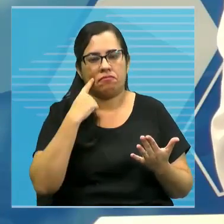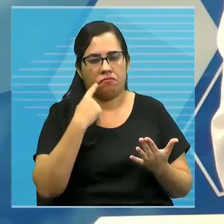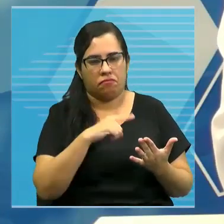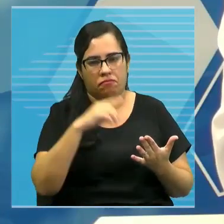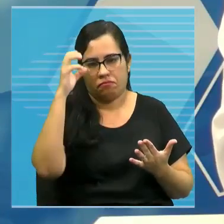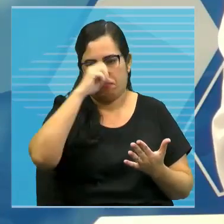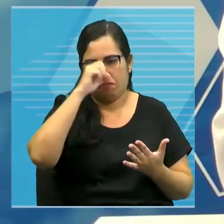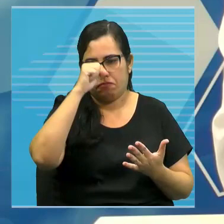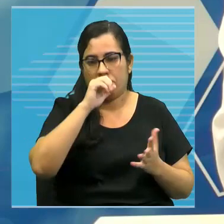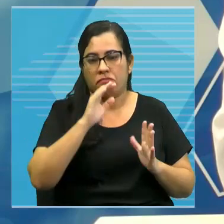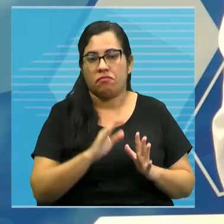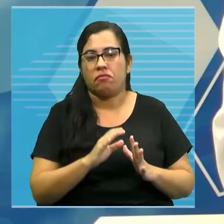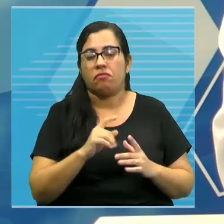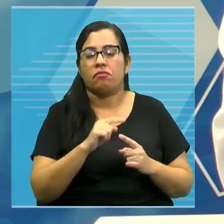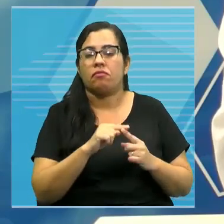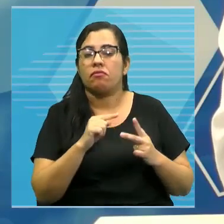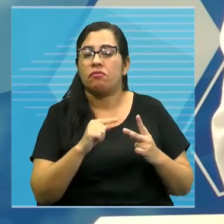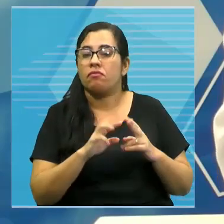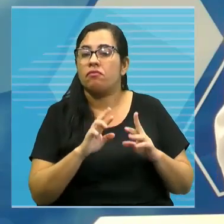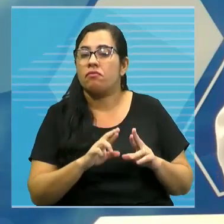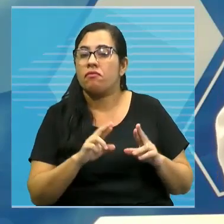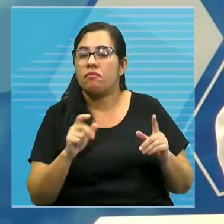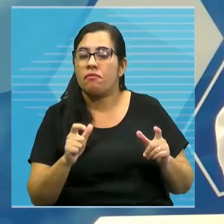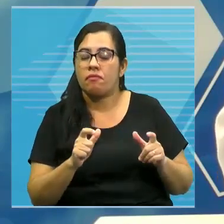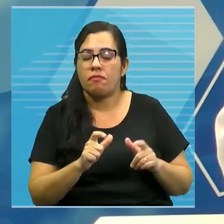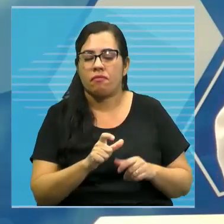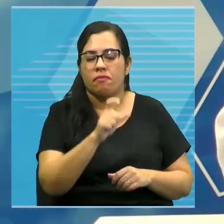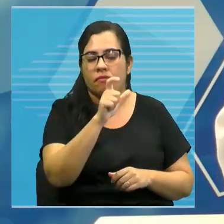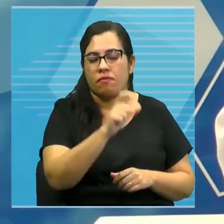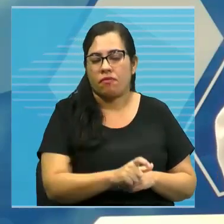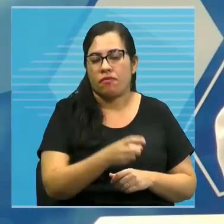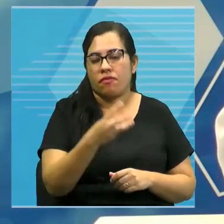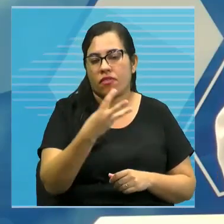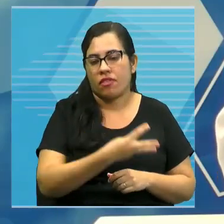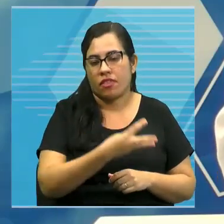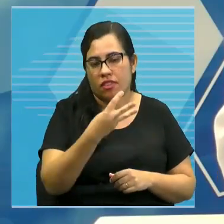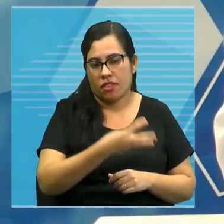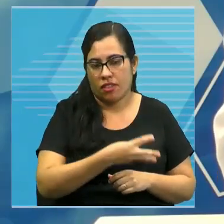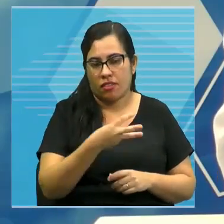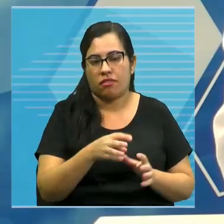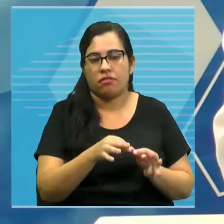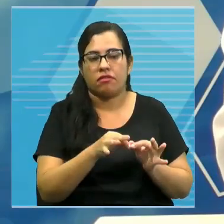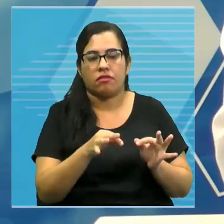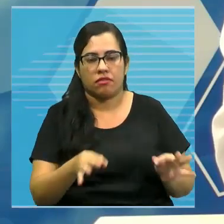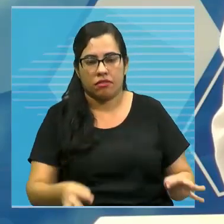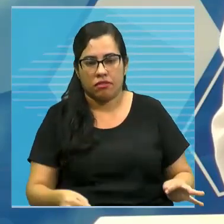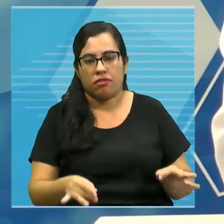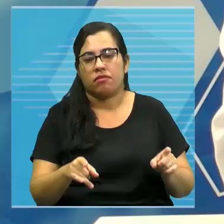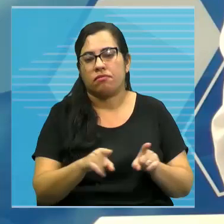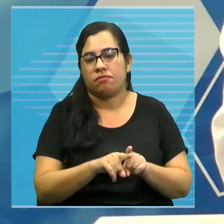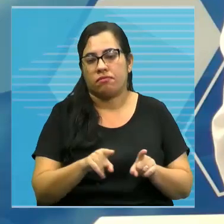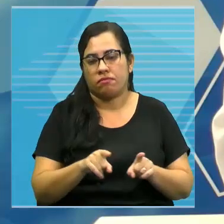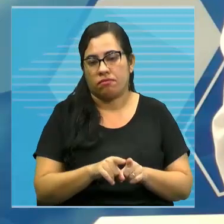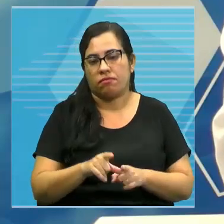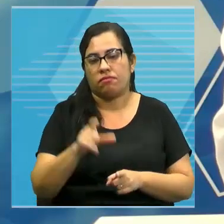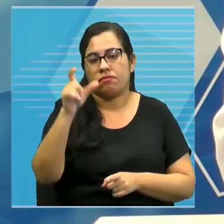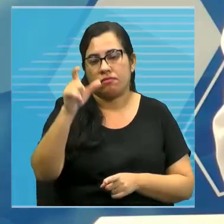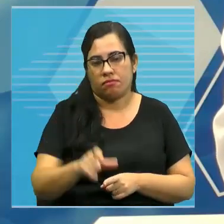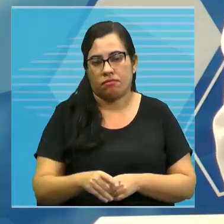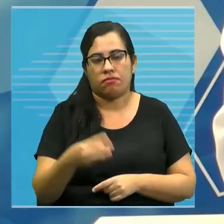e a gente viu que eles são diferentes na terceira pessoa do singular e na terceira pessoa do plural